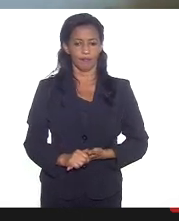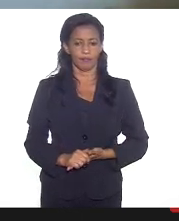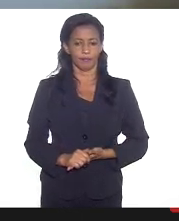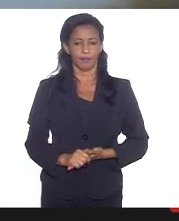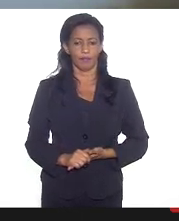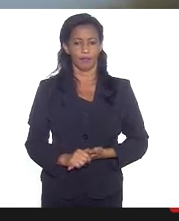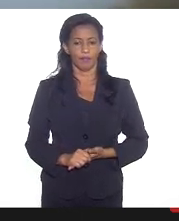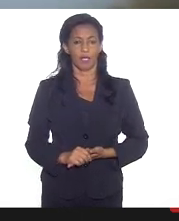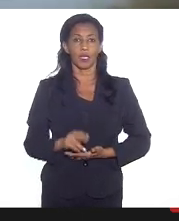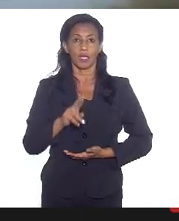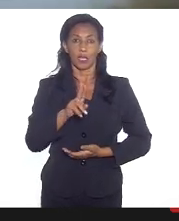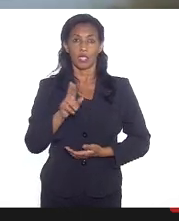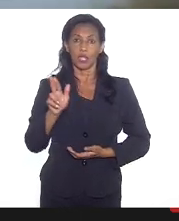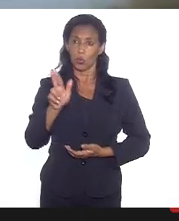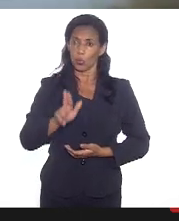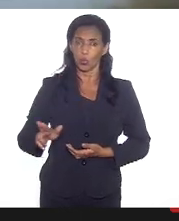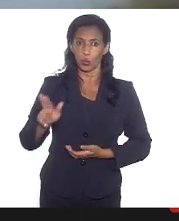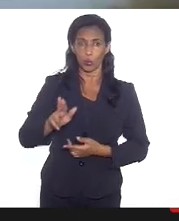utilizam